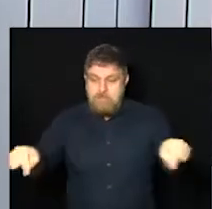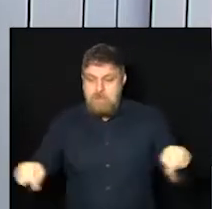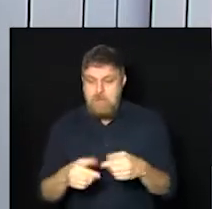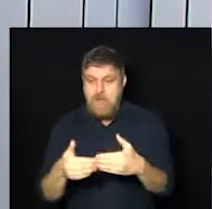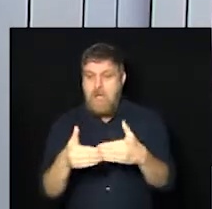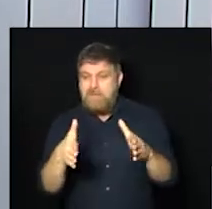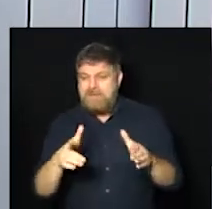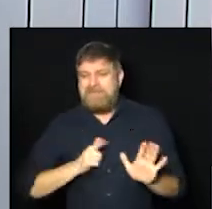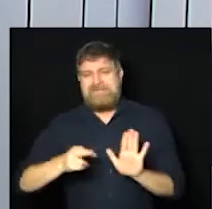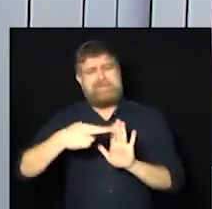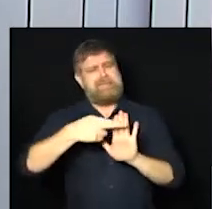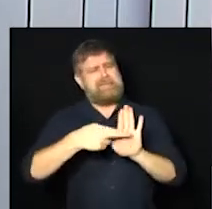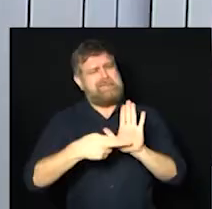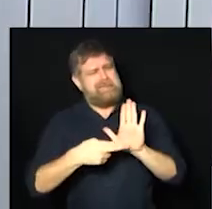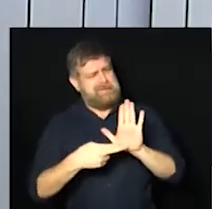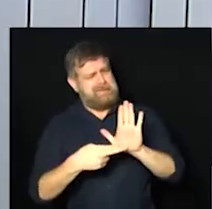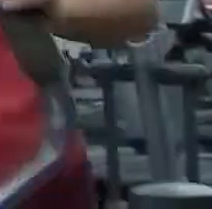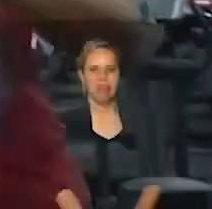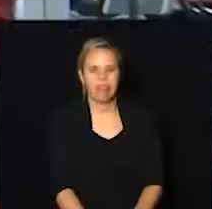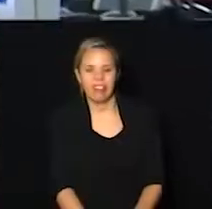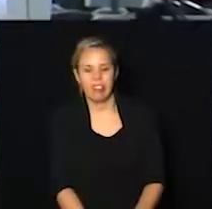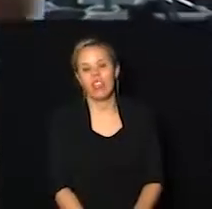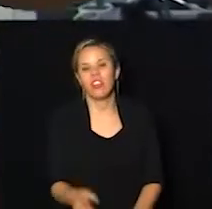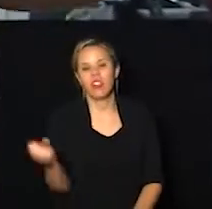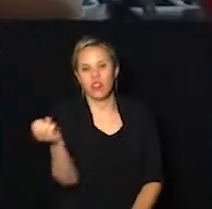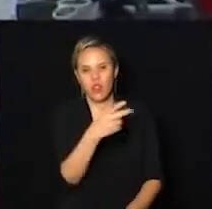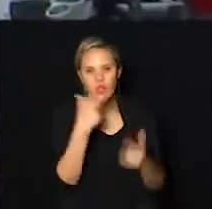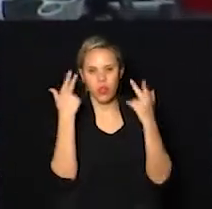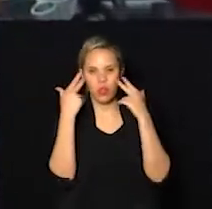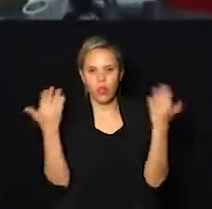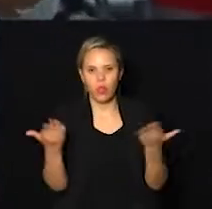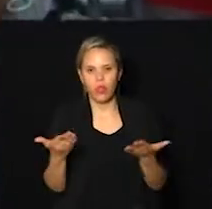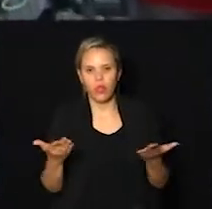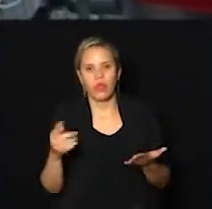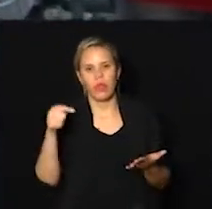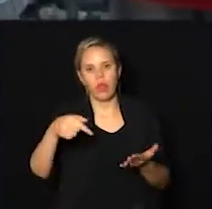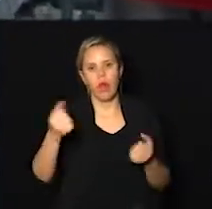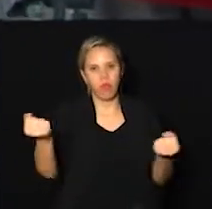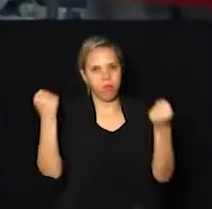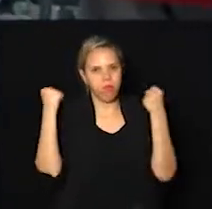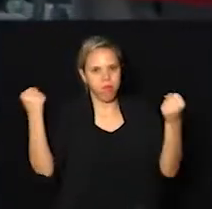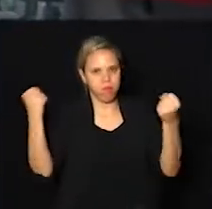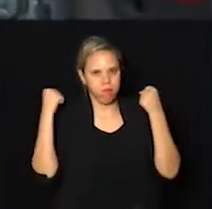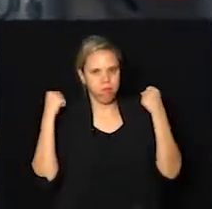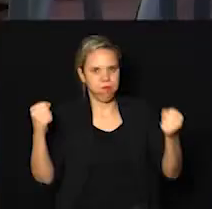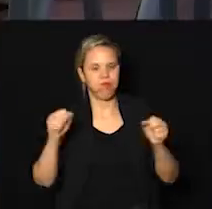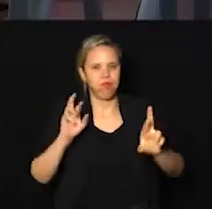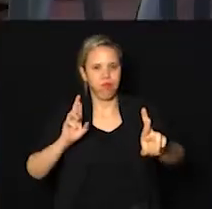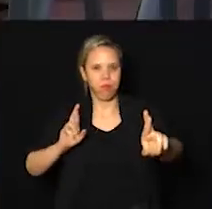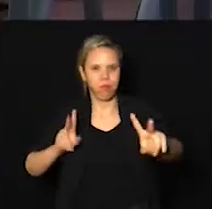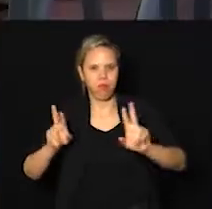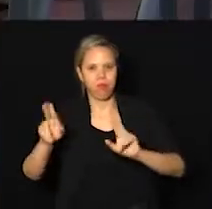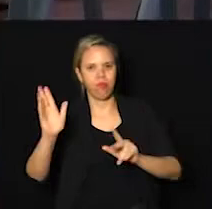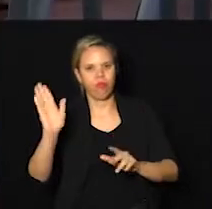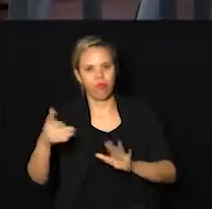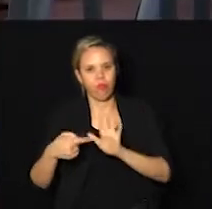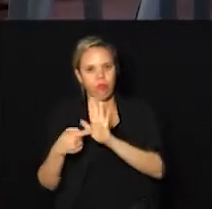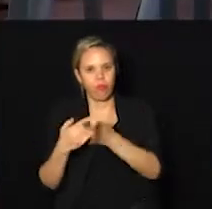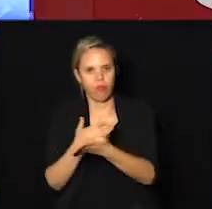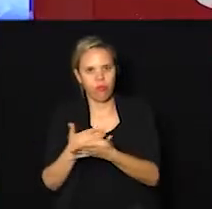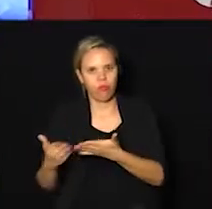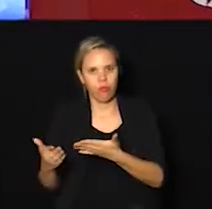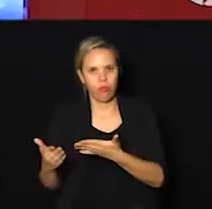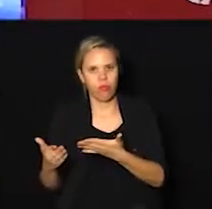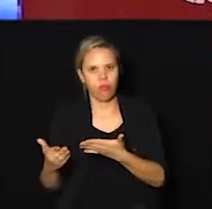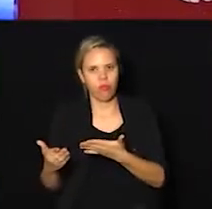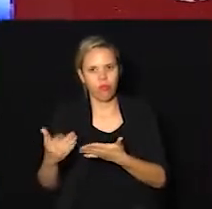mas cheias de protocolos. O novo normal chegou, pelo menos para as academias. E as diferenças já estão logo